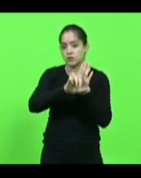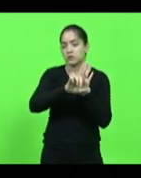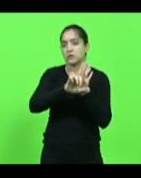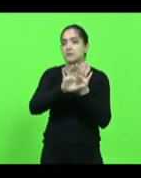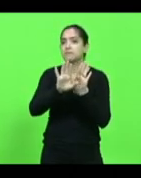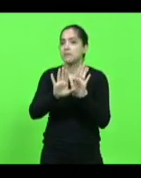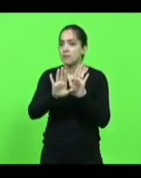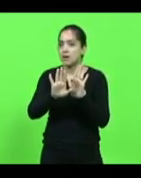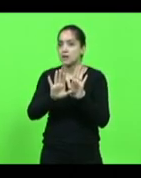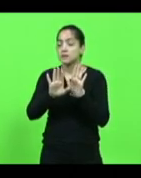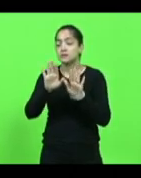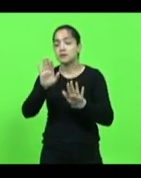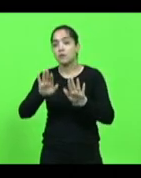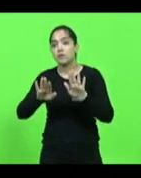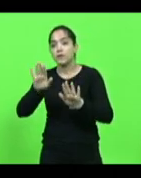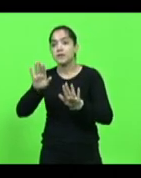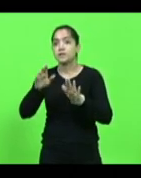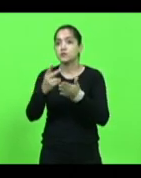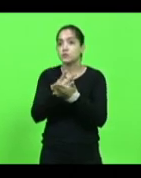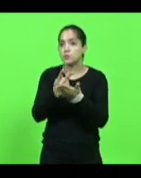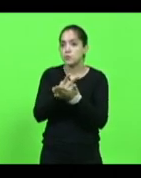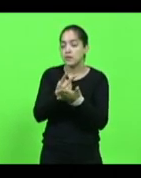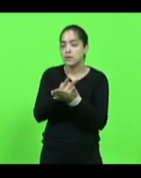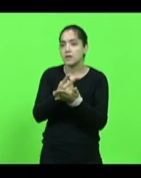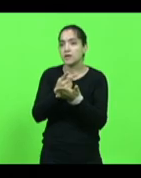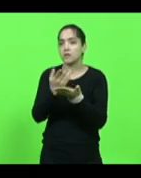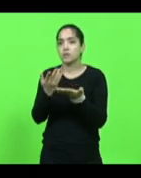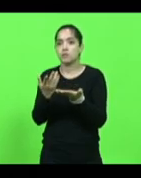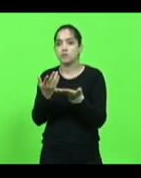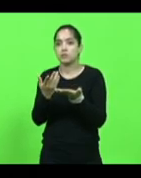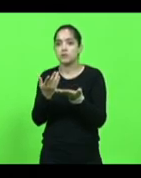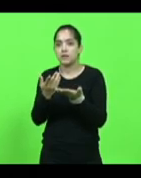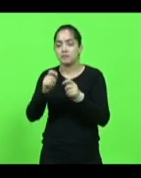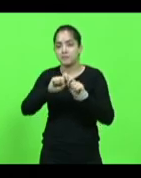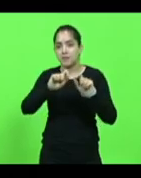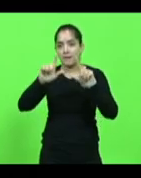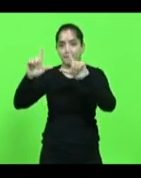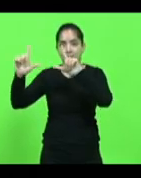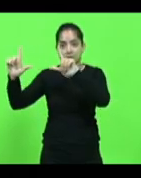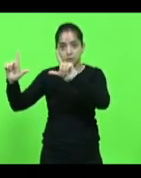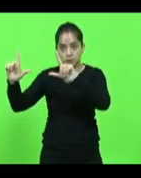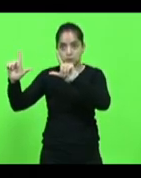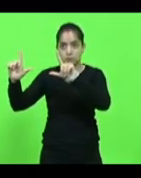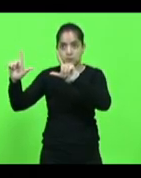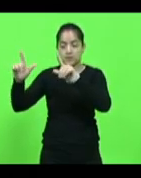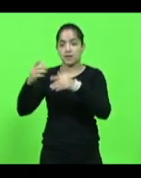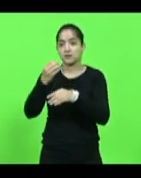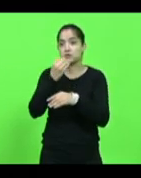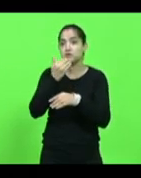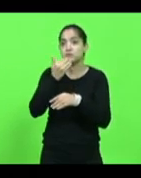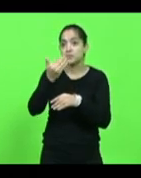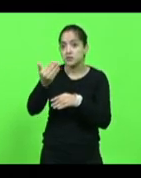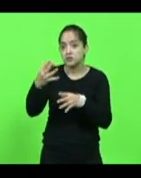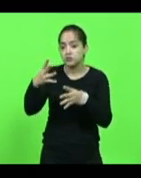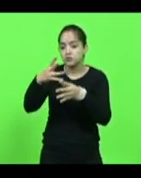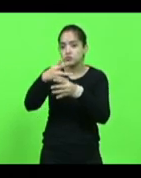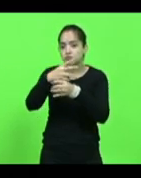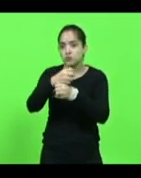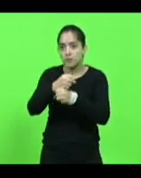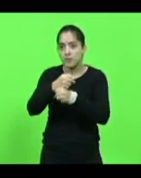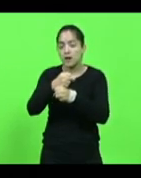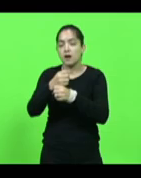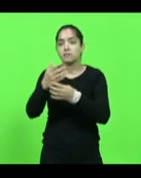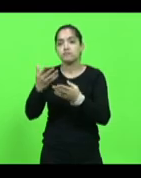acho que talvez houve um erro, um equívoco na abertura do painel, porque a gente pediu uma verificação de quórum e a gente